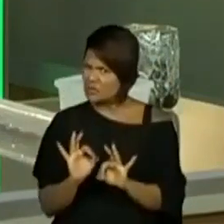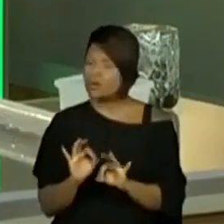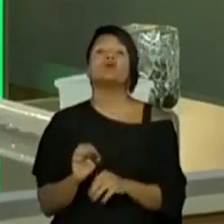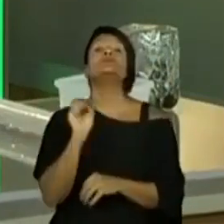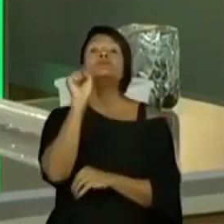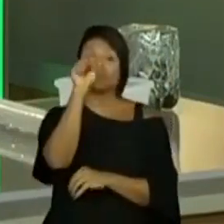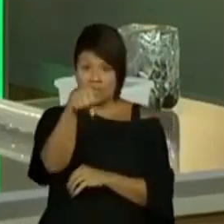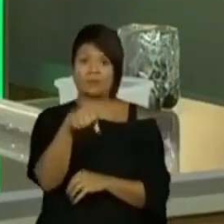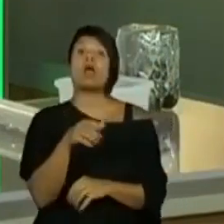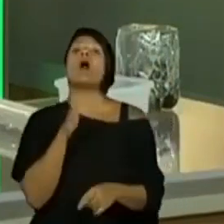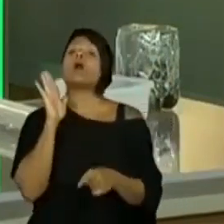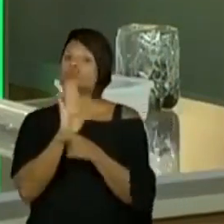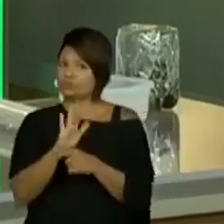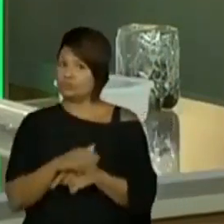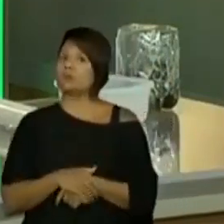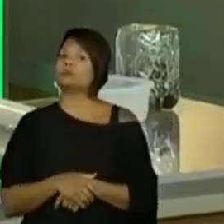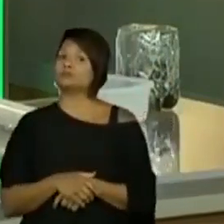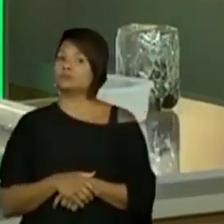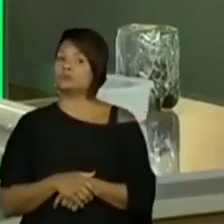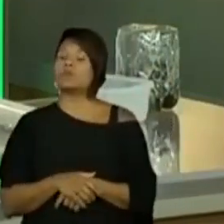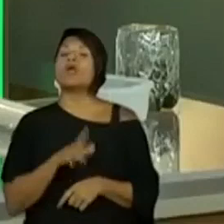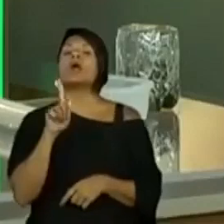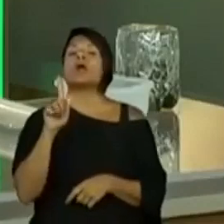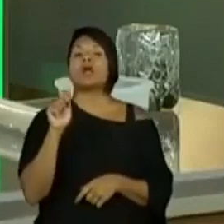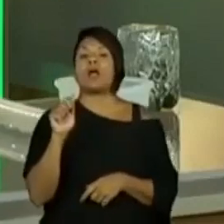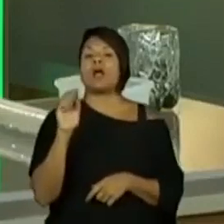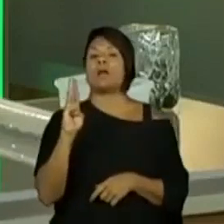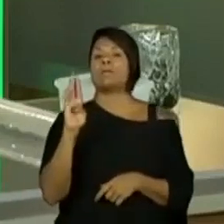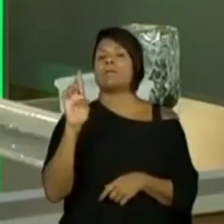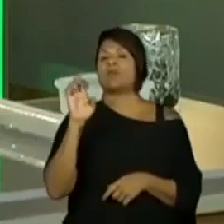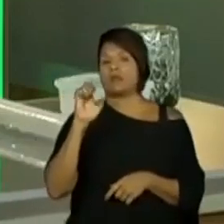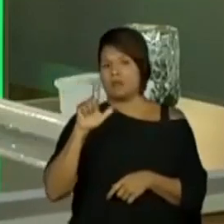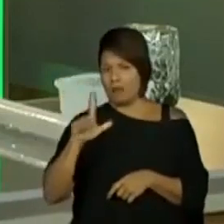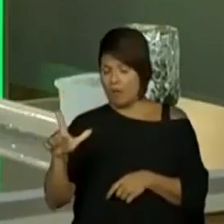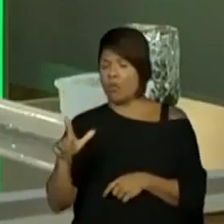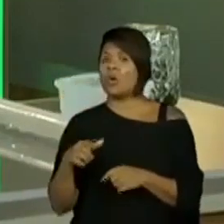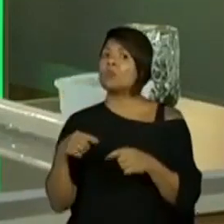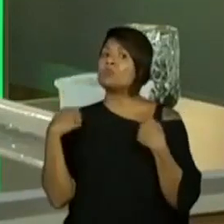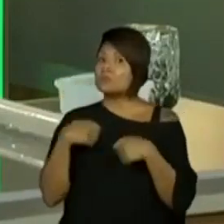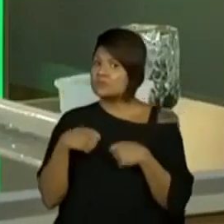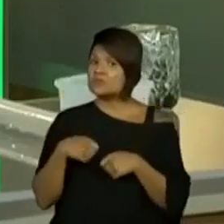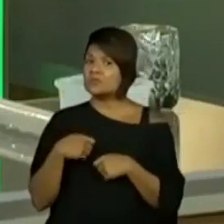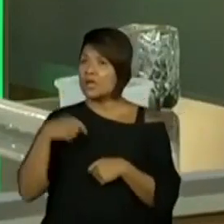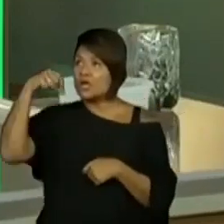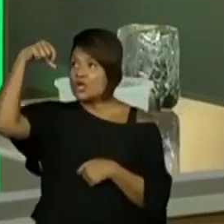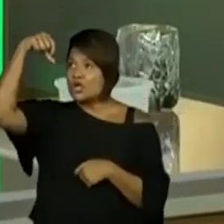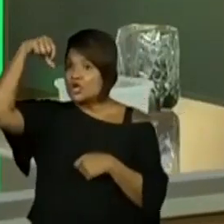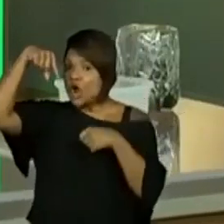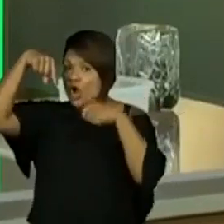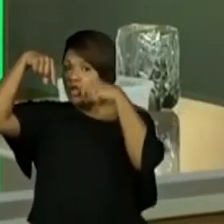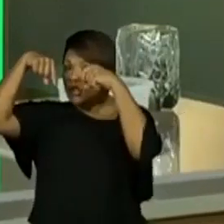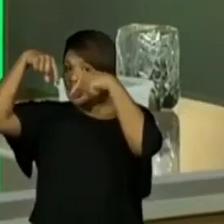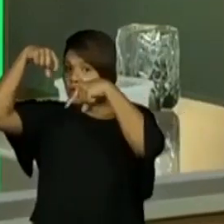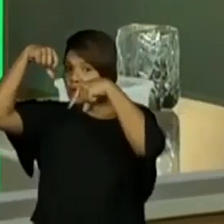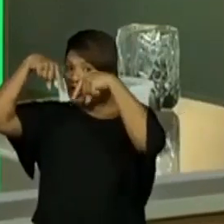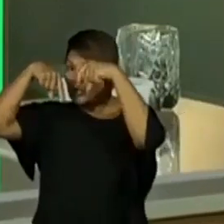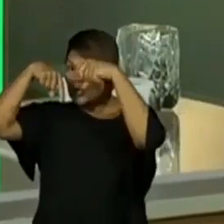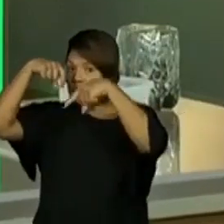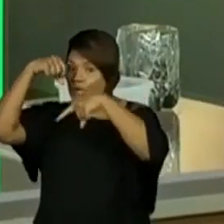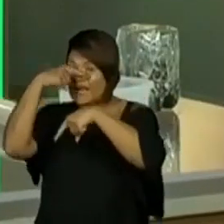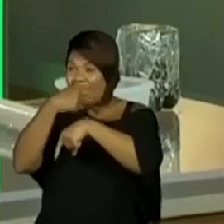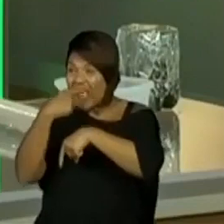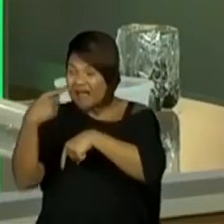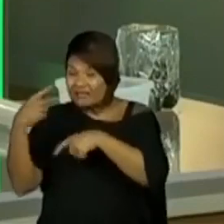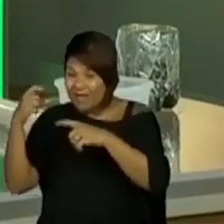Ajuda. A gente precisa pensar, Gabriel, que cada gotinha conta, viu? Então, eu preciso fazer a